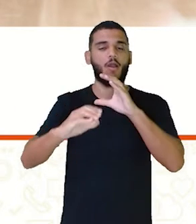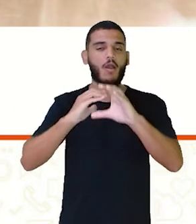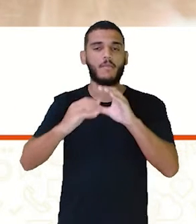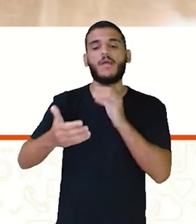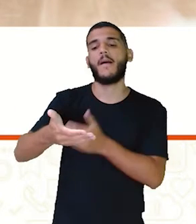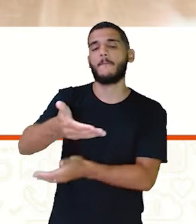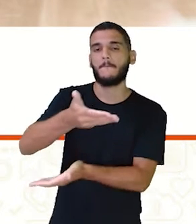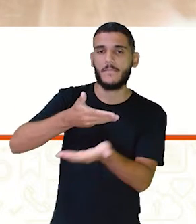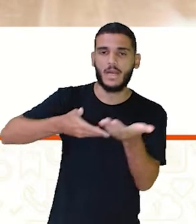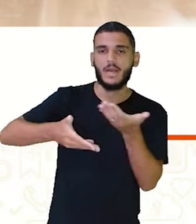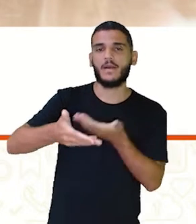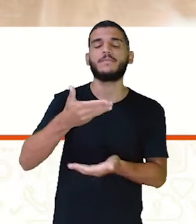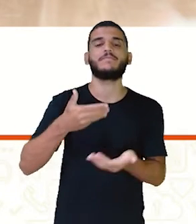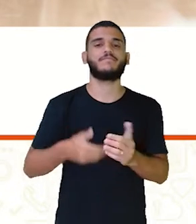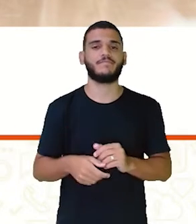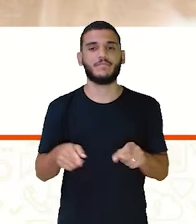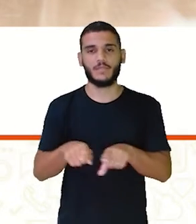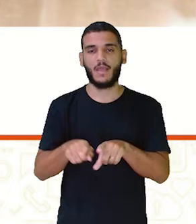interação, a